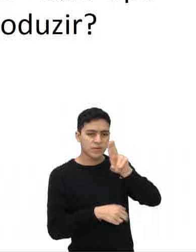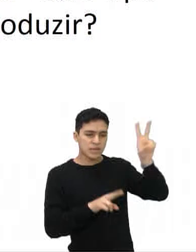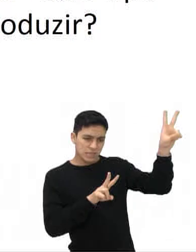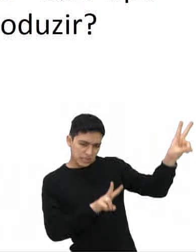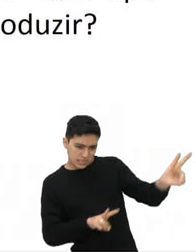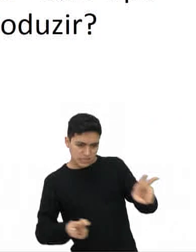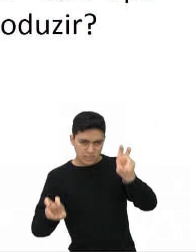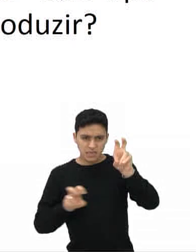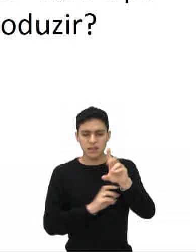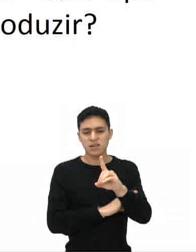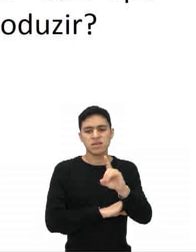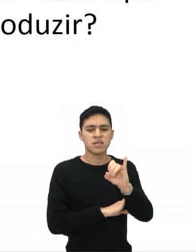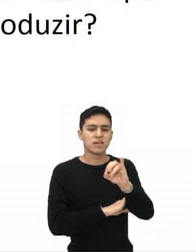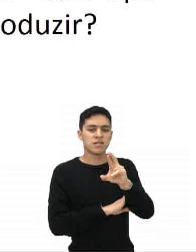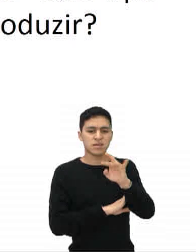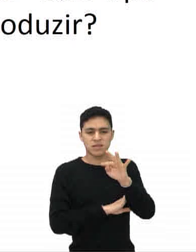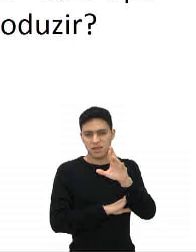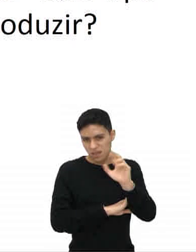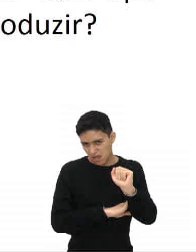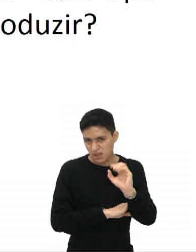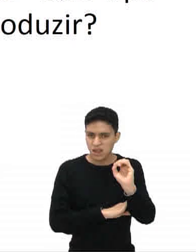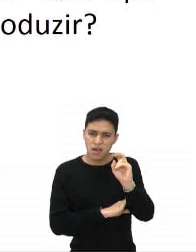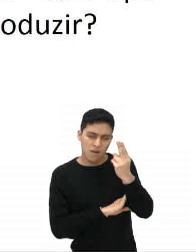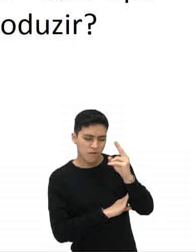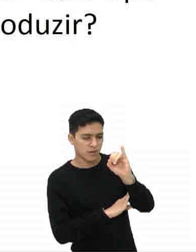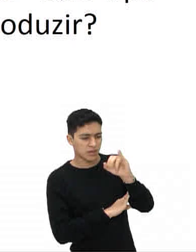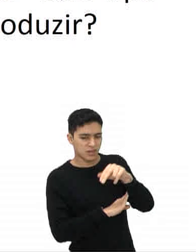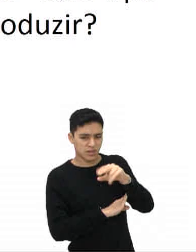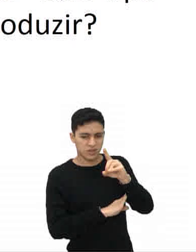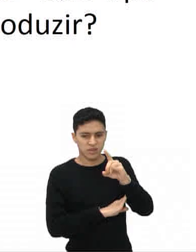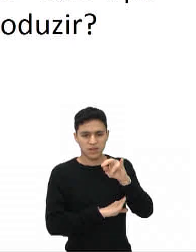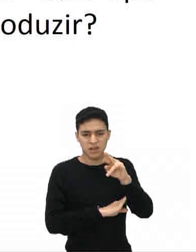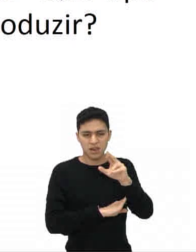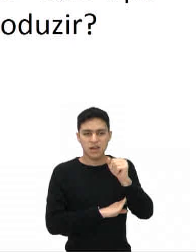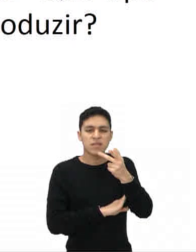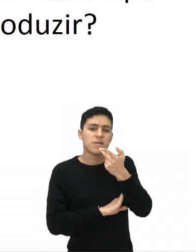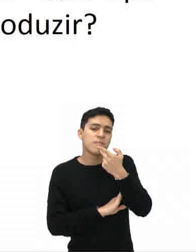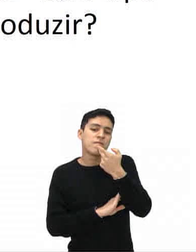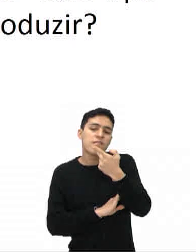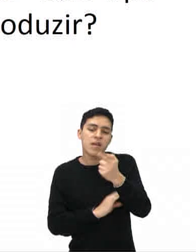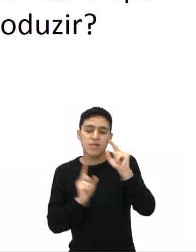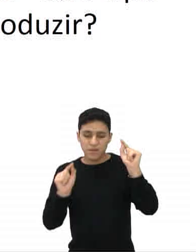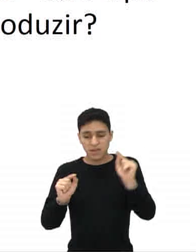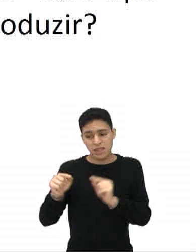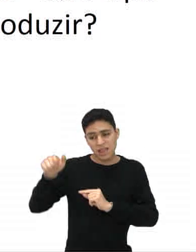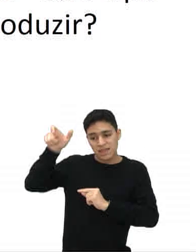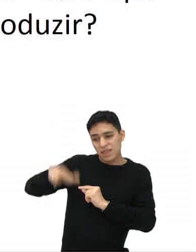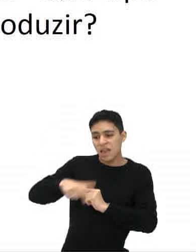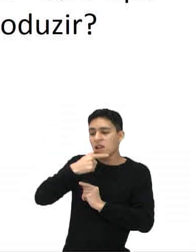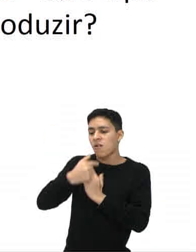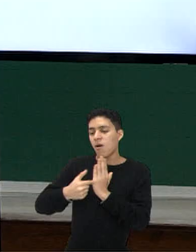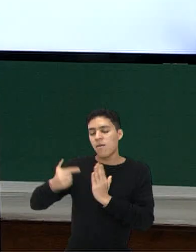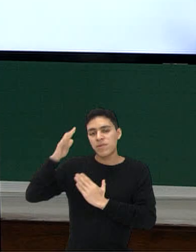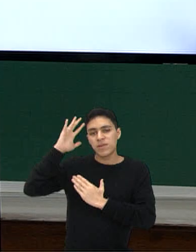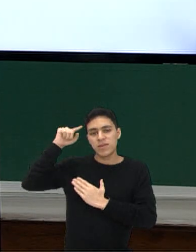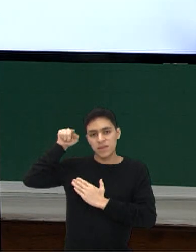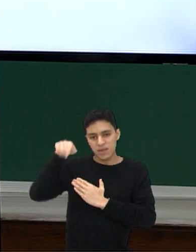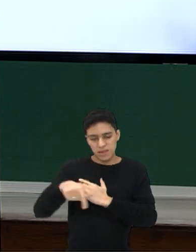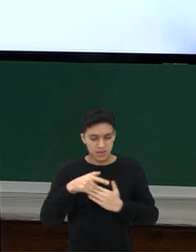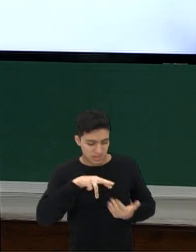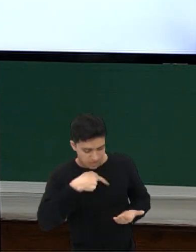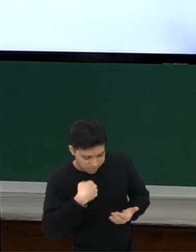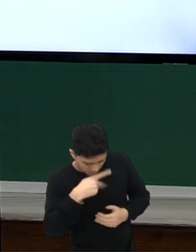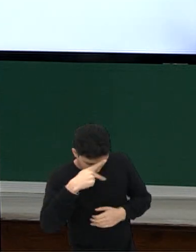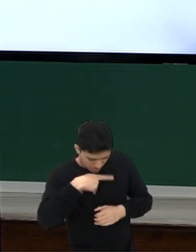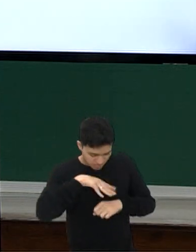citação direta, né, ou indireta, porque ele fala que é o pensamento do Claudio Lévi-Strauss, certo? Não é o